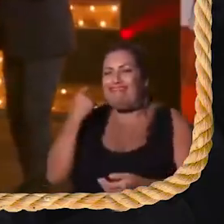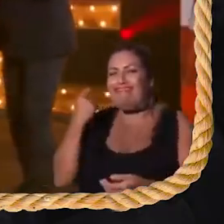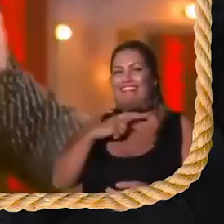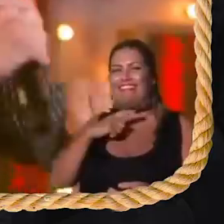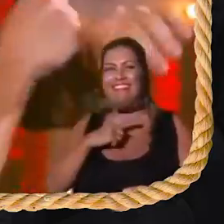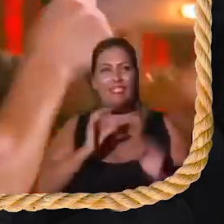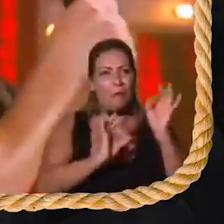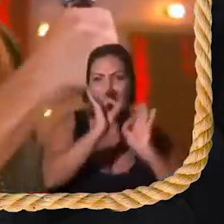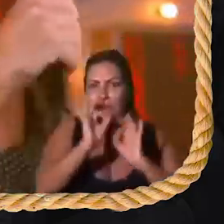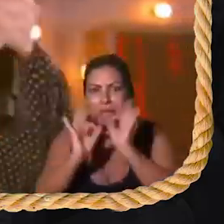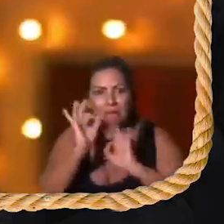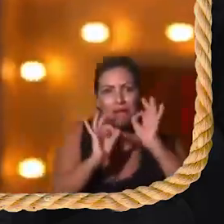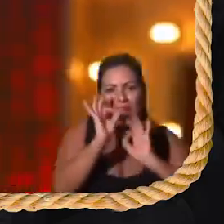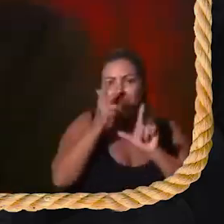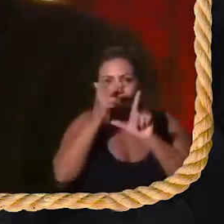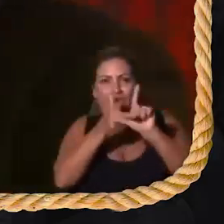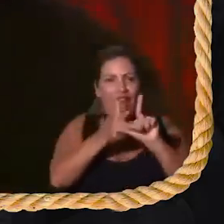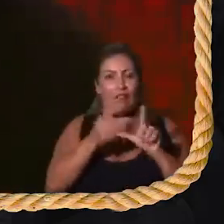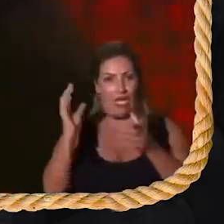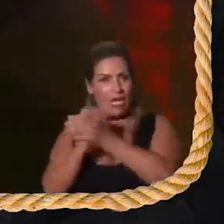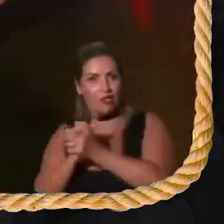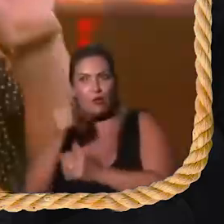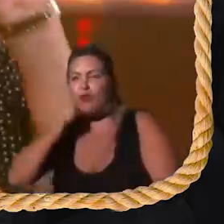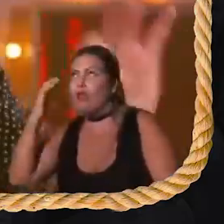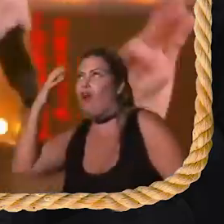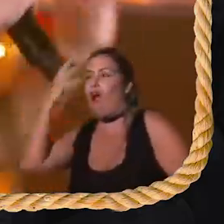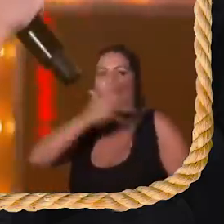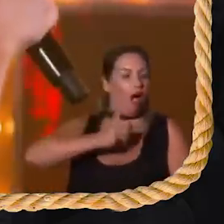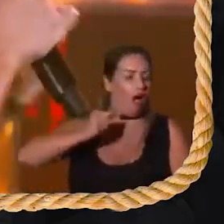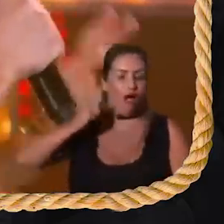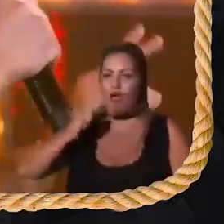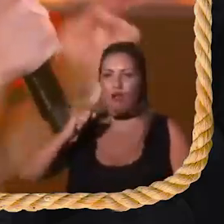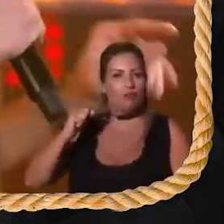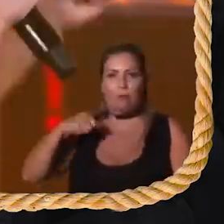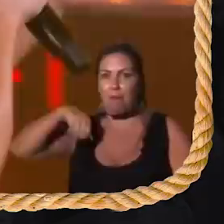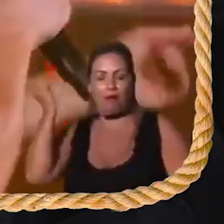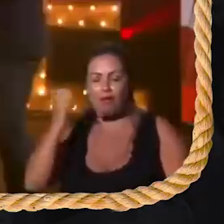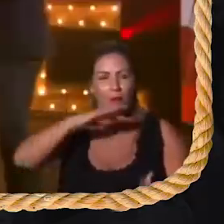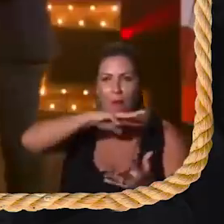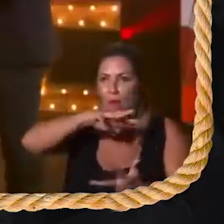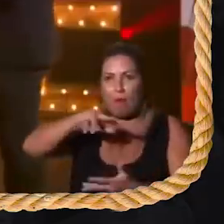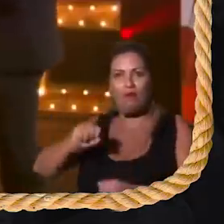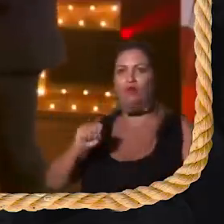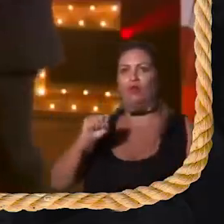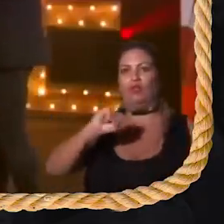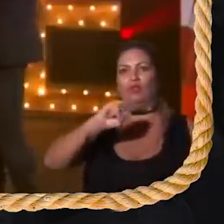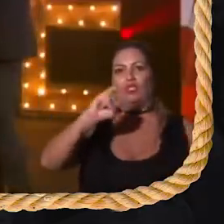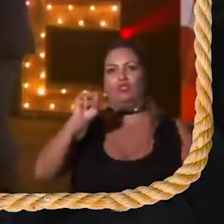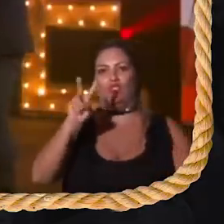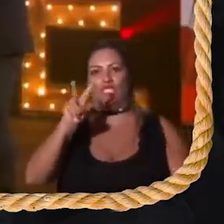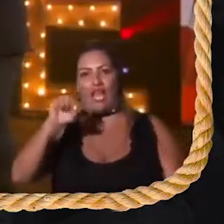mas tá trepando. Não para de trepar só. Véio. Olha, casou com uma das mulheres mais lindas do mundo. Josi Neves, minha amiga, fez um clipe comigo, olha ela aí.